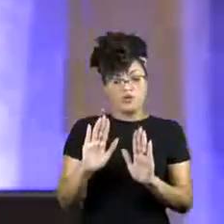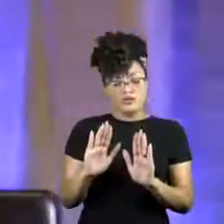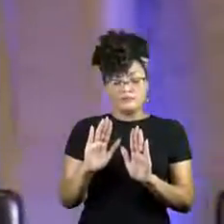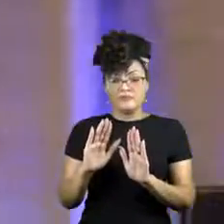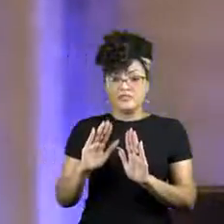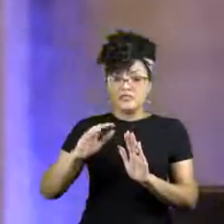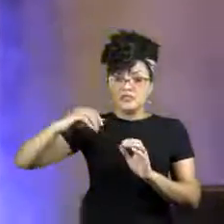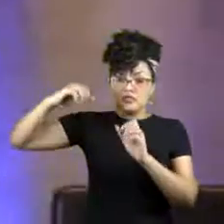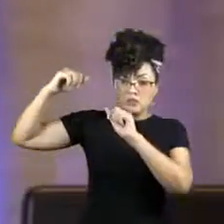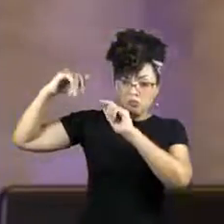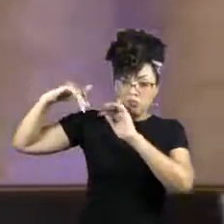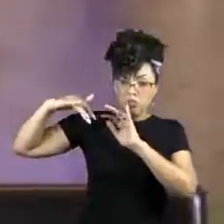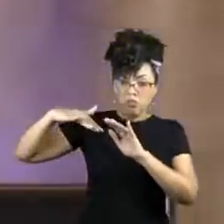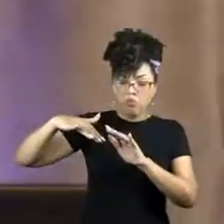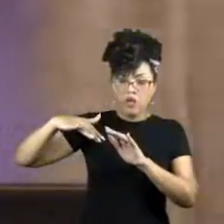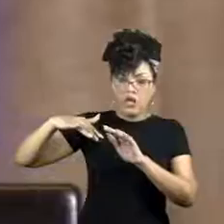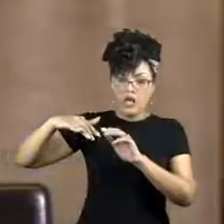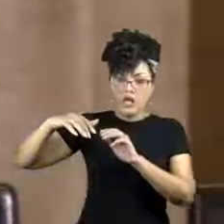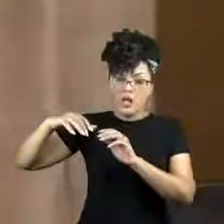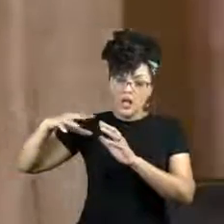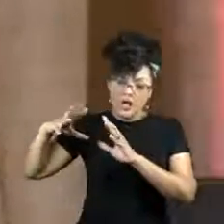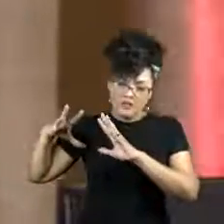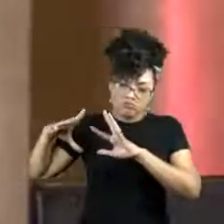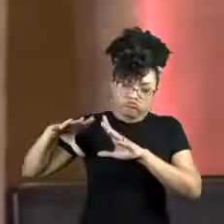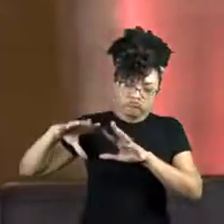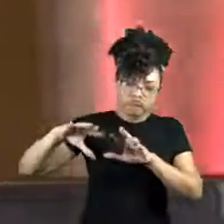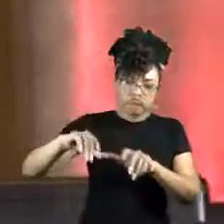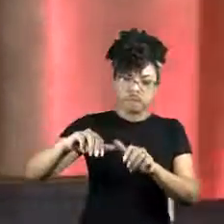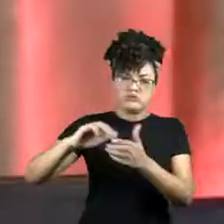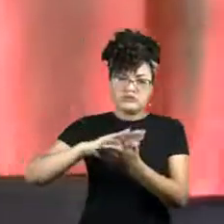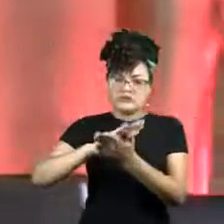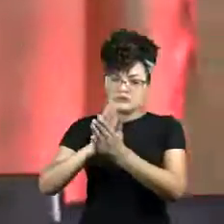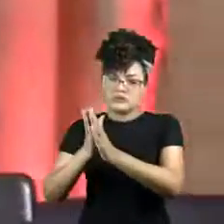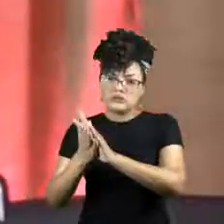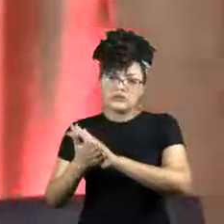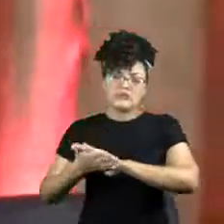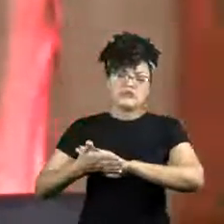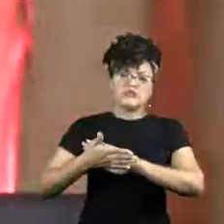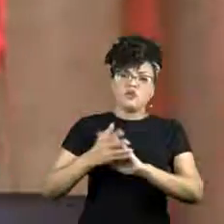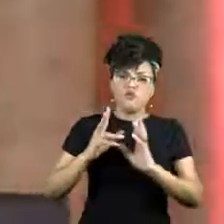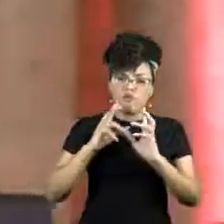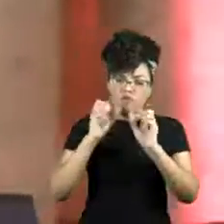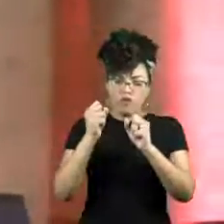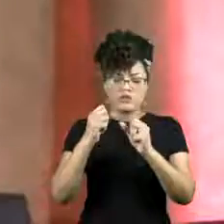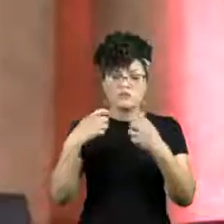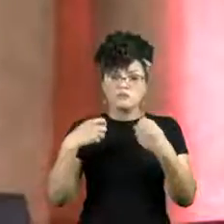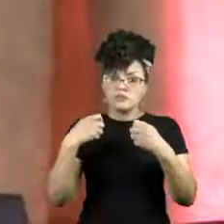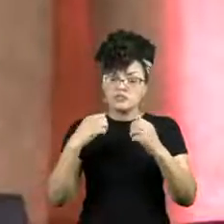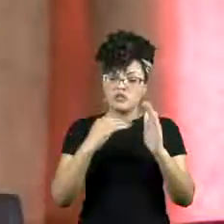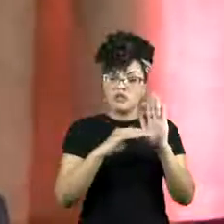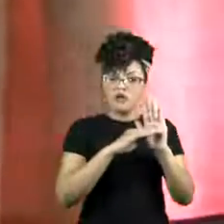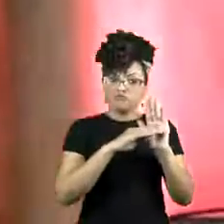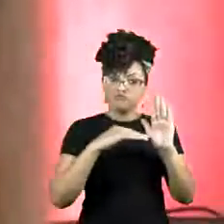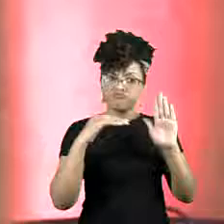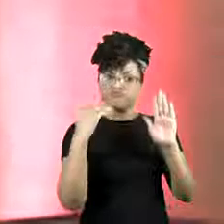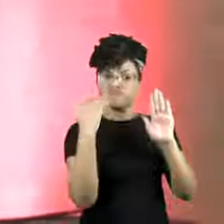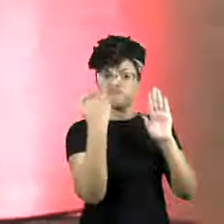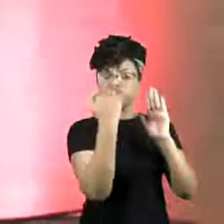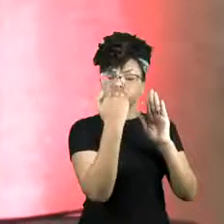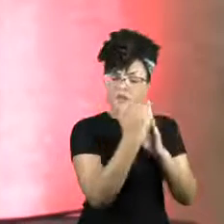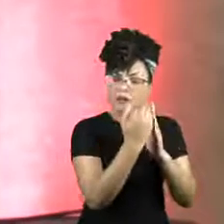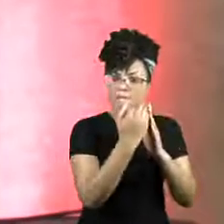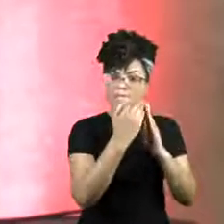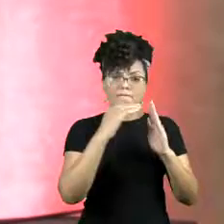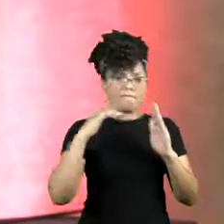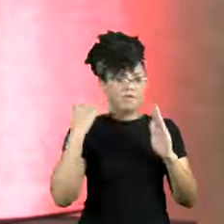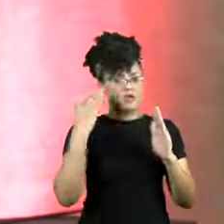ocorrer o deslizamento de terra, é necessário, de fato, um fator de segurança que assegure isso. Tá? E a literatura internacional chegou ao fator de